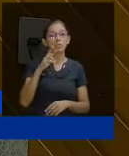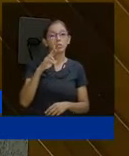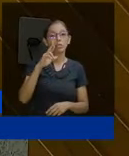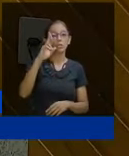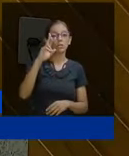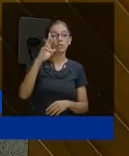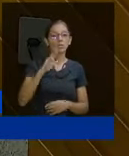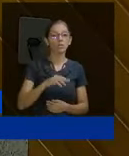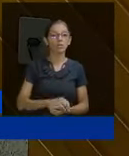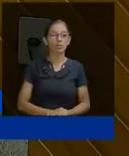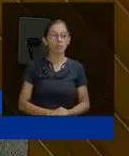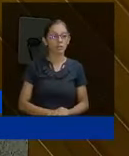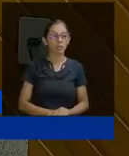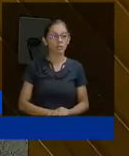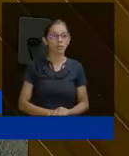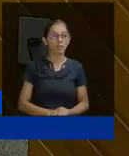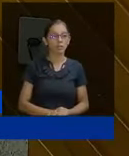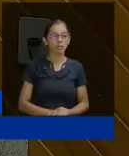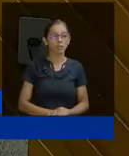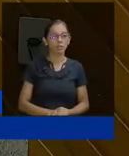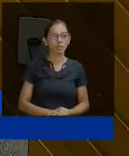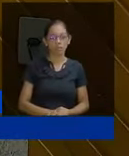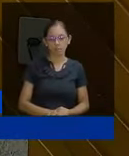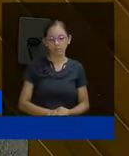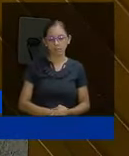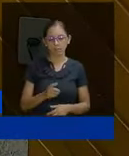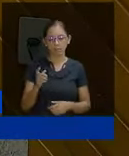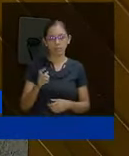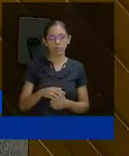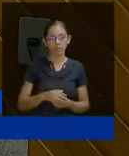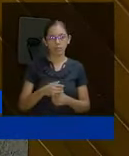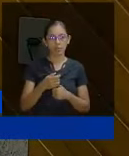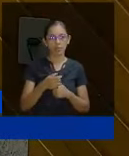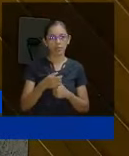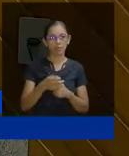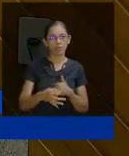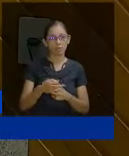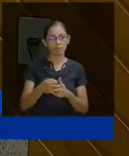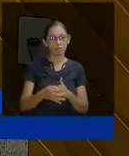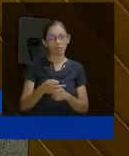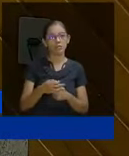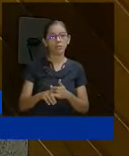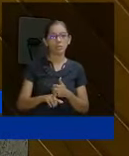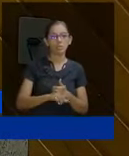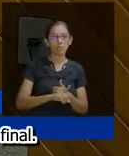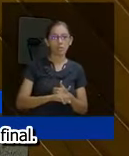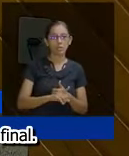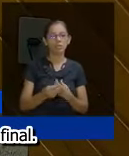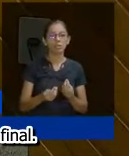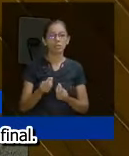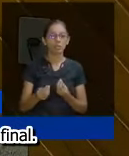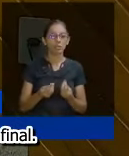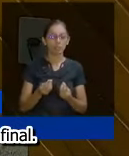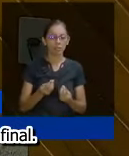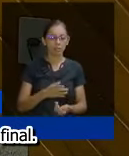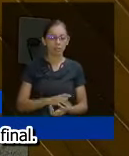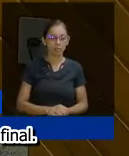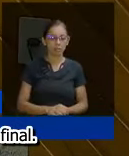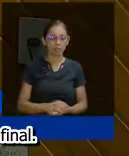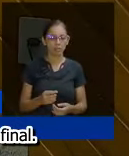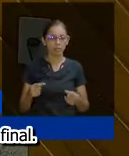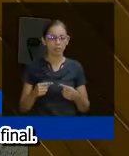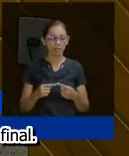Executivo. Cabe, resumidamente, ao Poder Legislativo, no caso, envolvendo